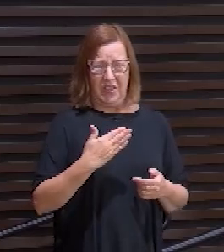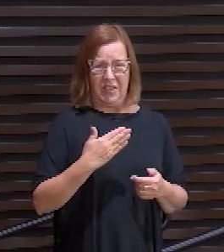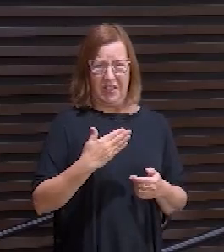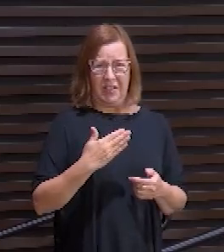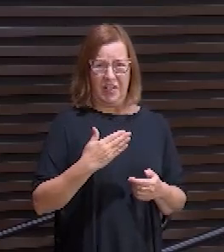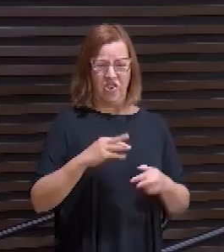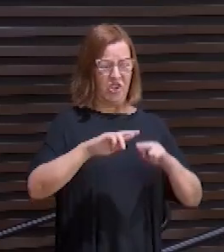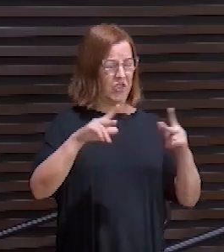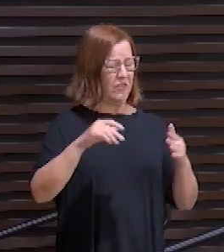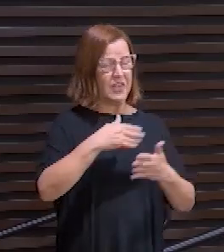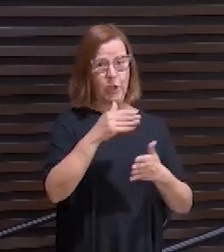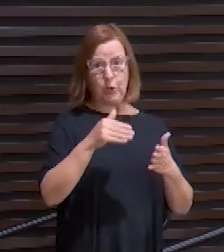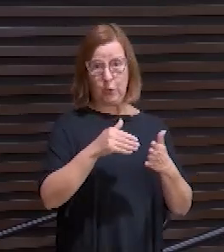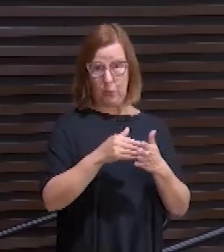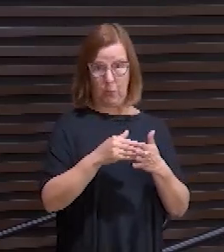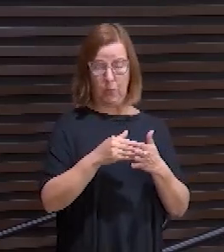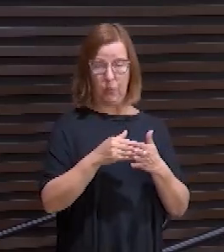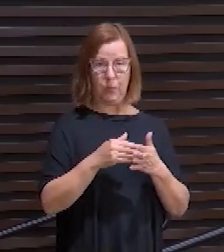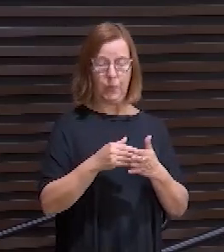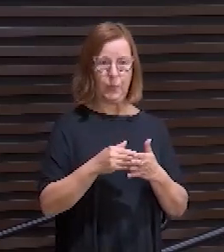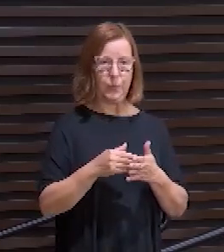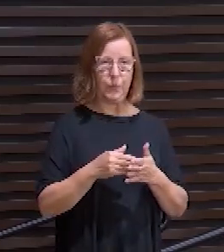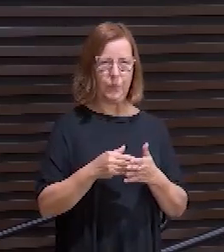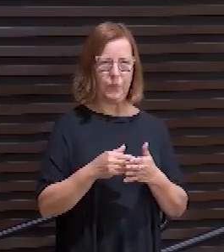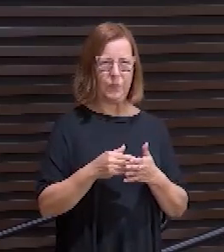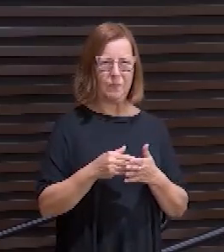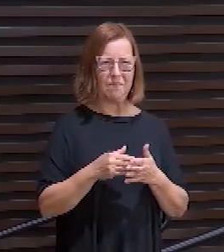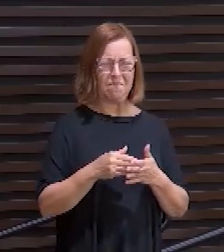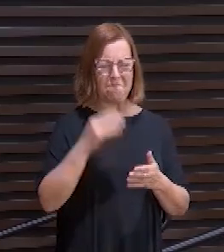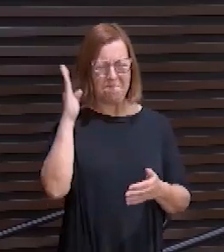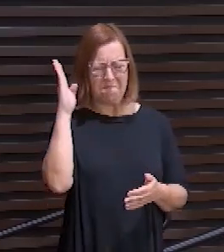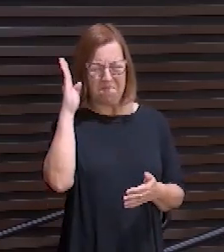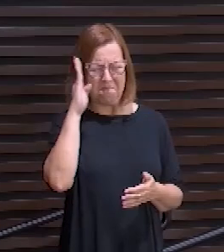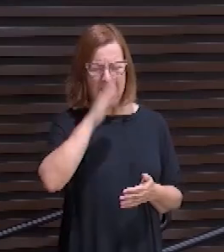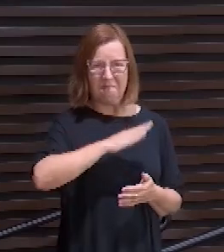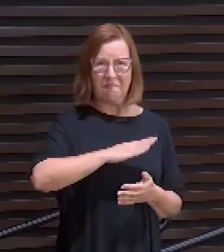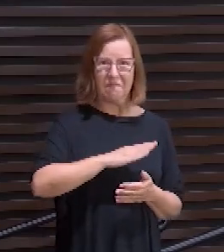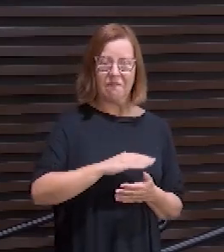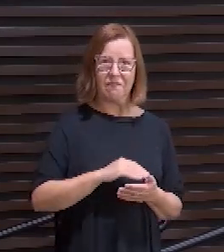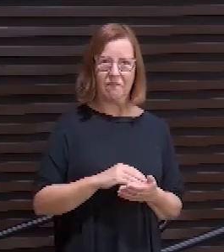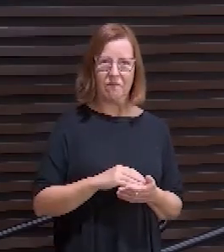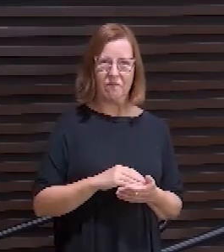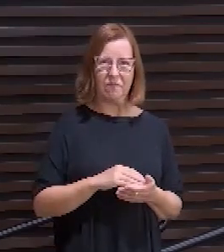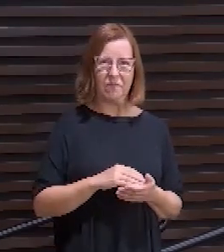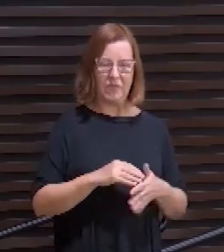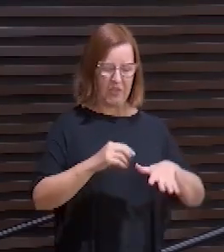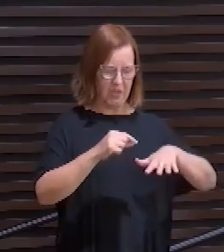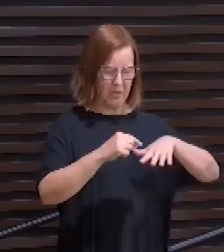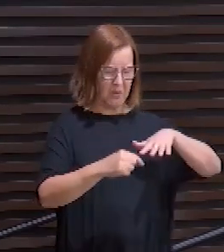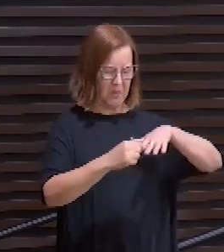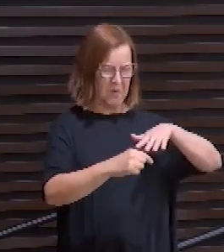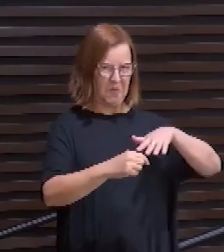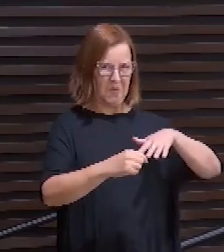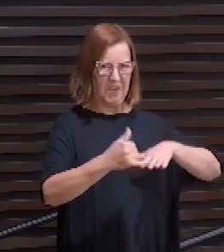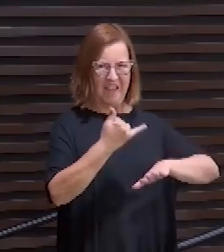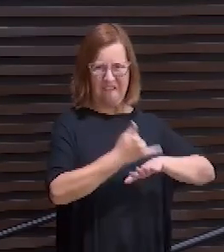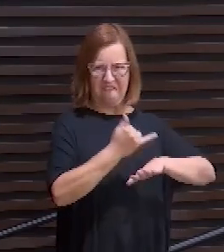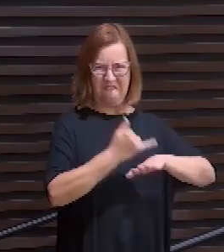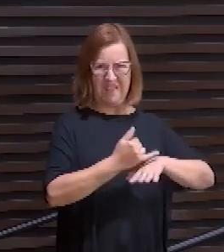Diferente de todos. Terrível. Unhas de ferro, dentes de